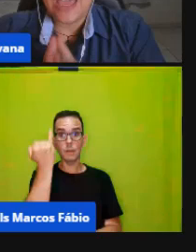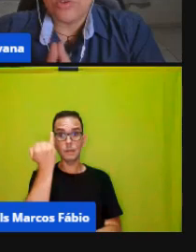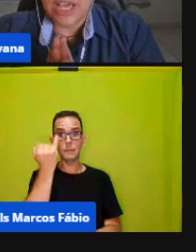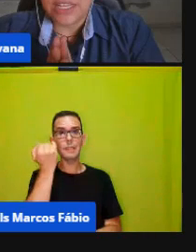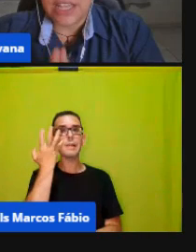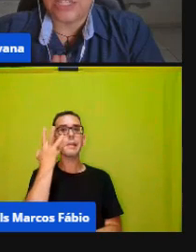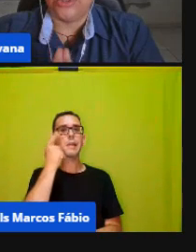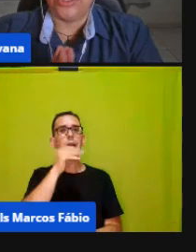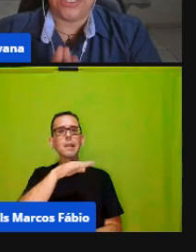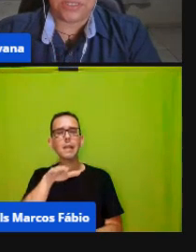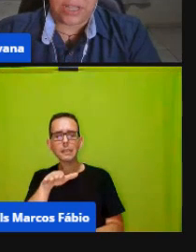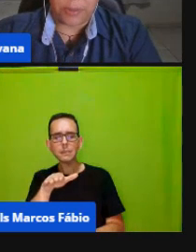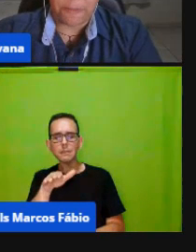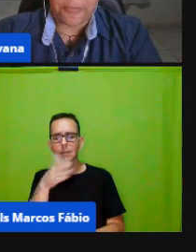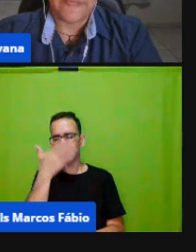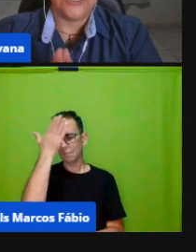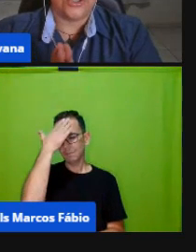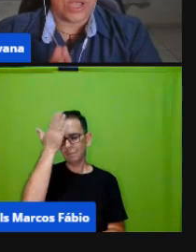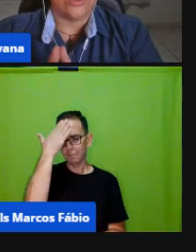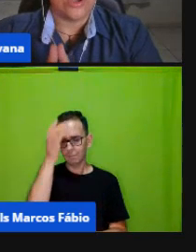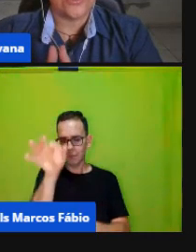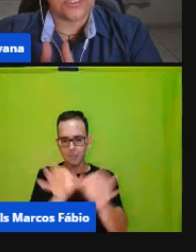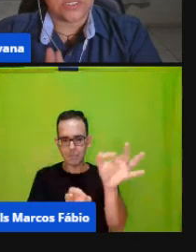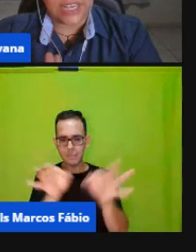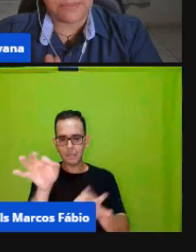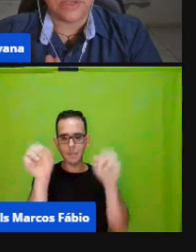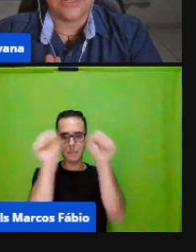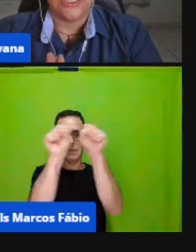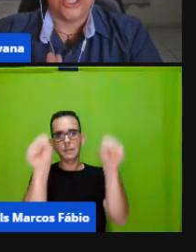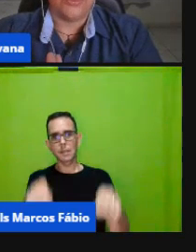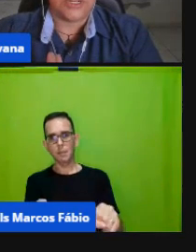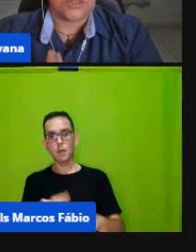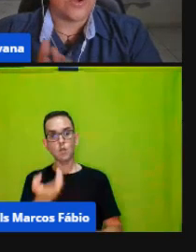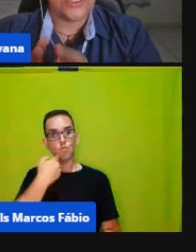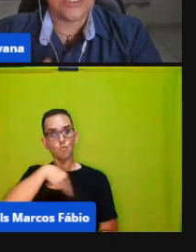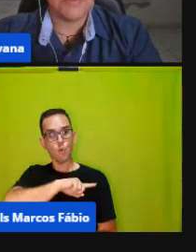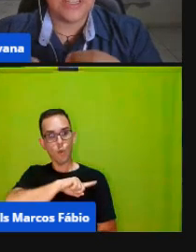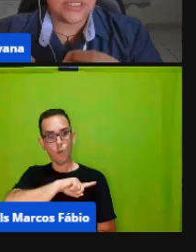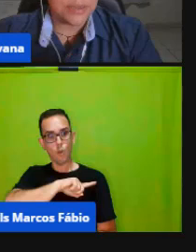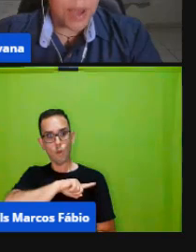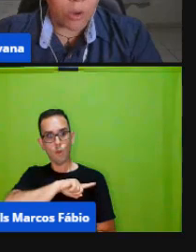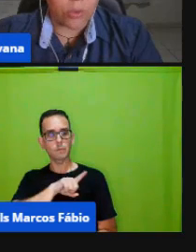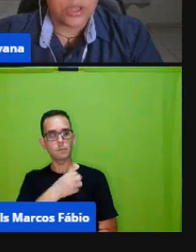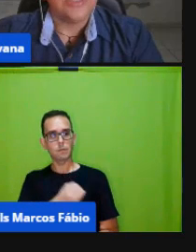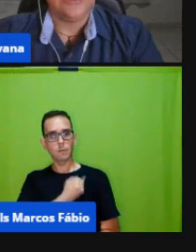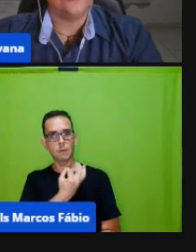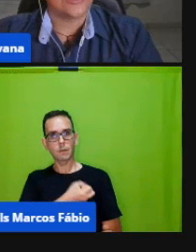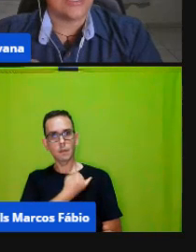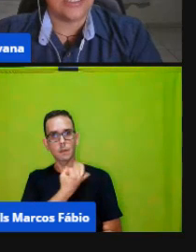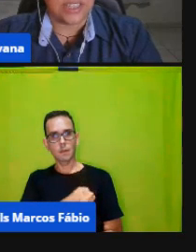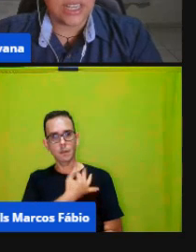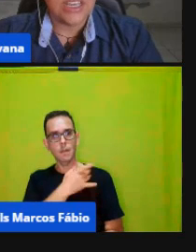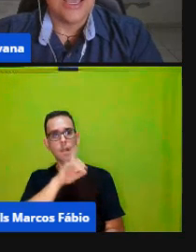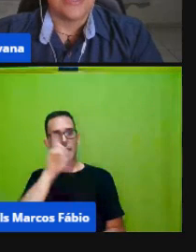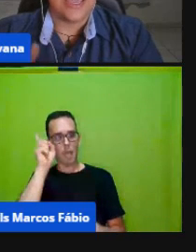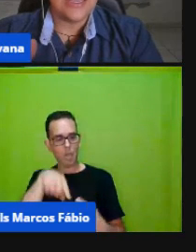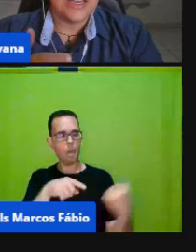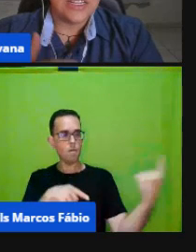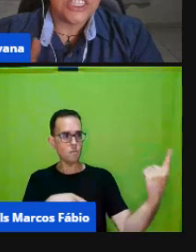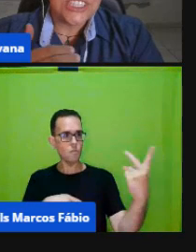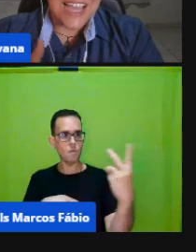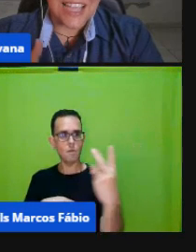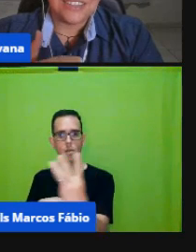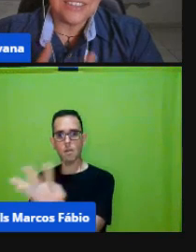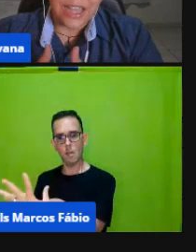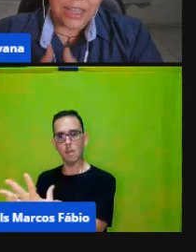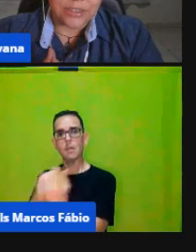a regularidade do sistema. Isto é, o nosso sistema de numeração é um sistema decimal. Isso quer dizer que ele